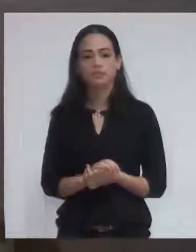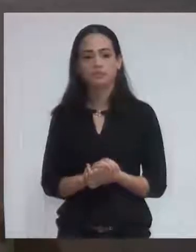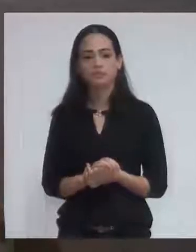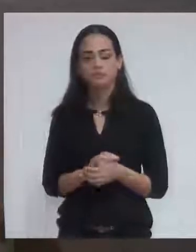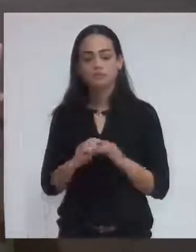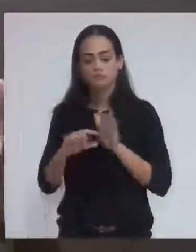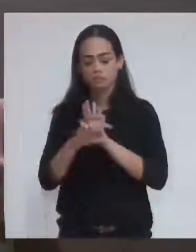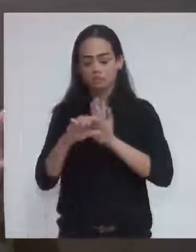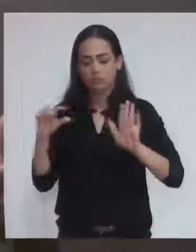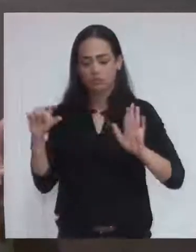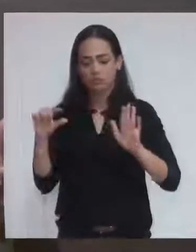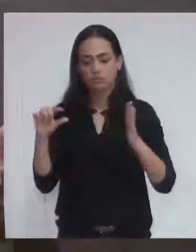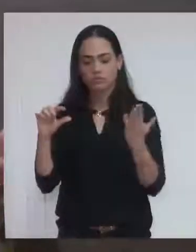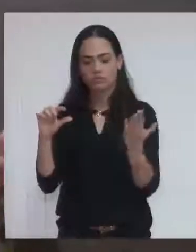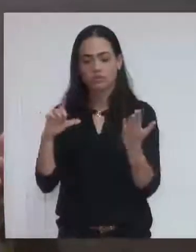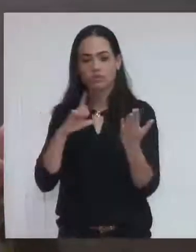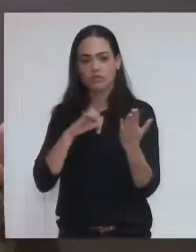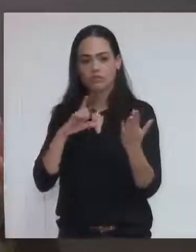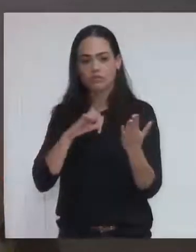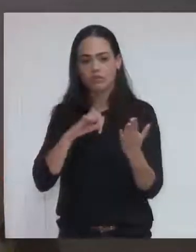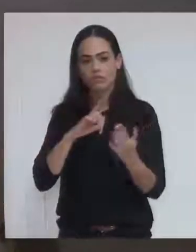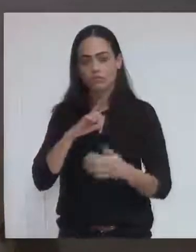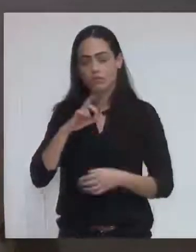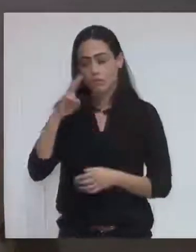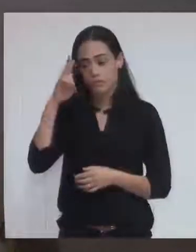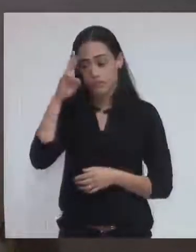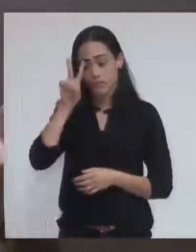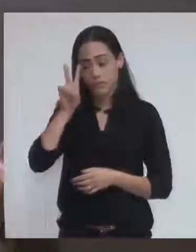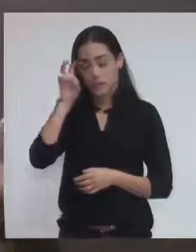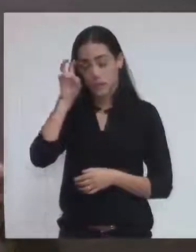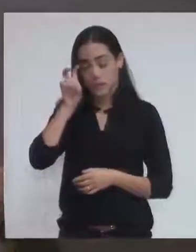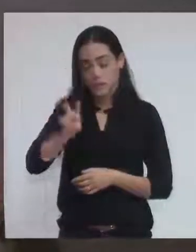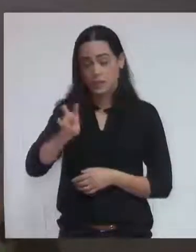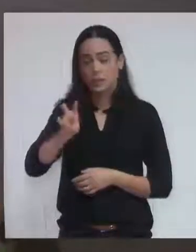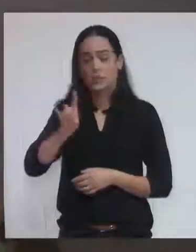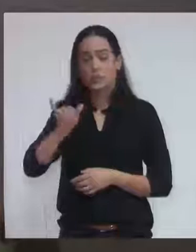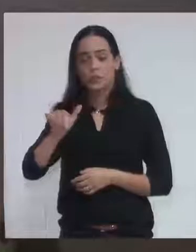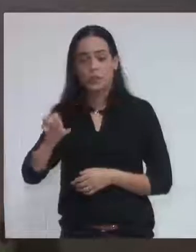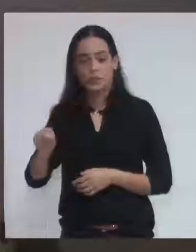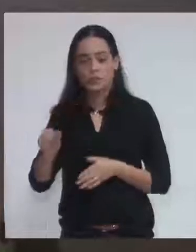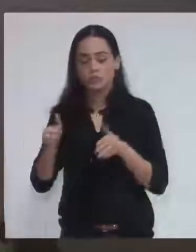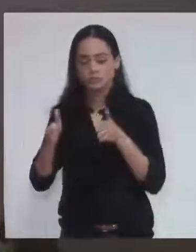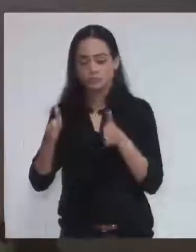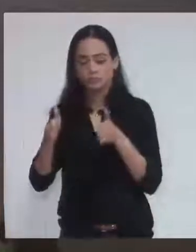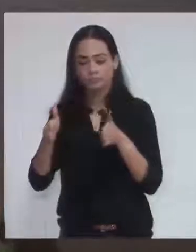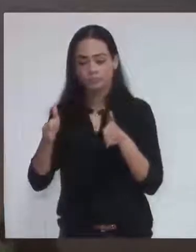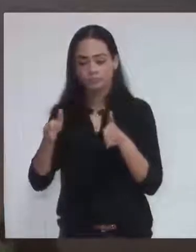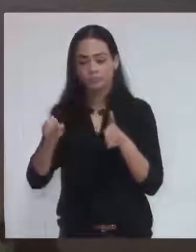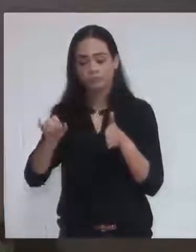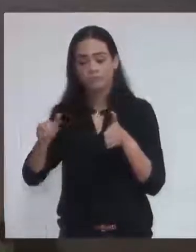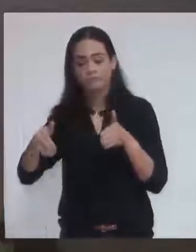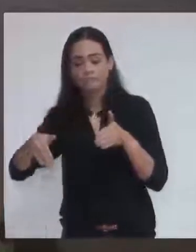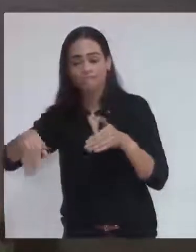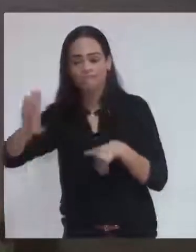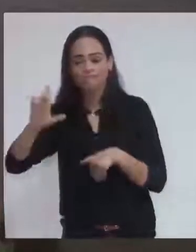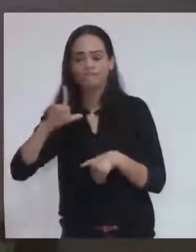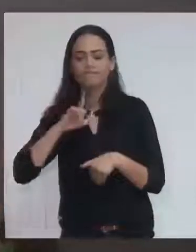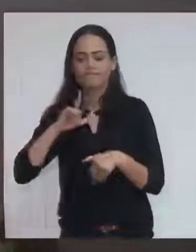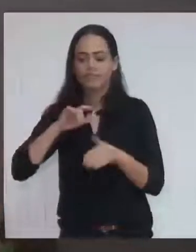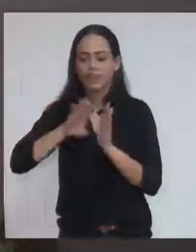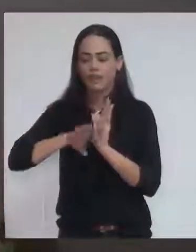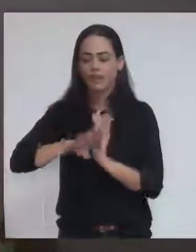ficam limitados à quantidade de até 5 dias úteis, sendo que durante este período haverá desconto proporcional, etc, etc. Então, quando a